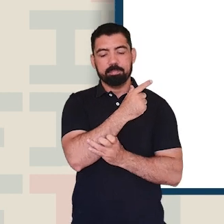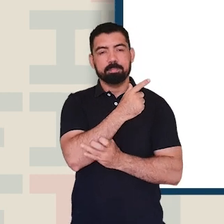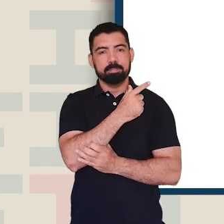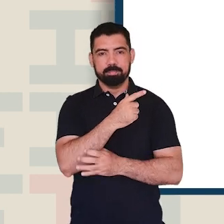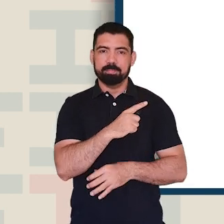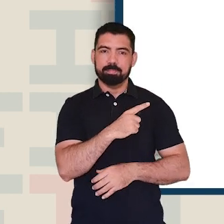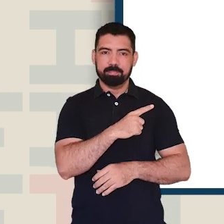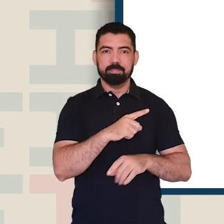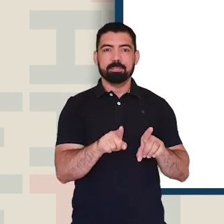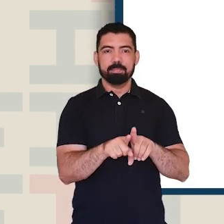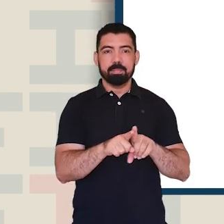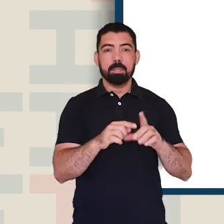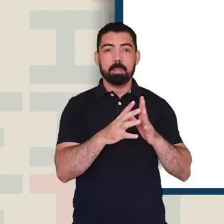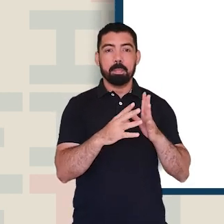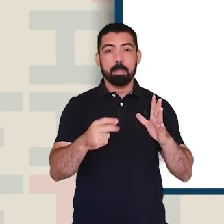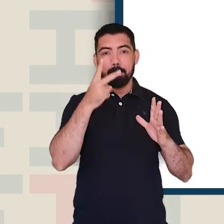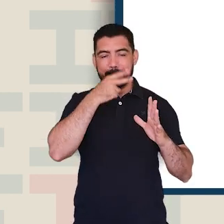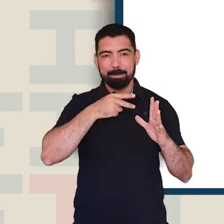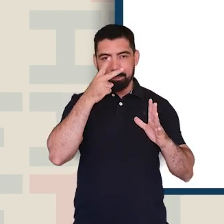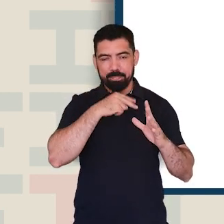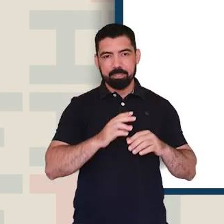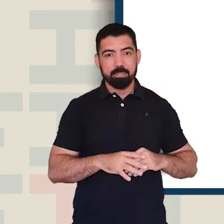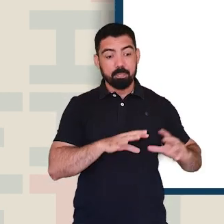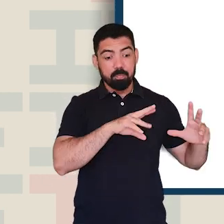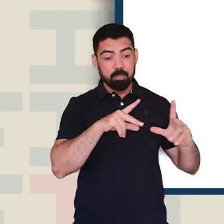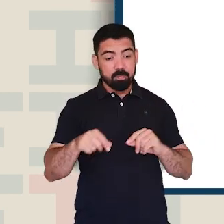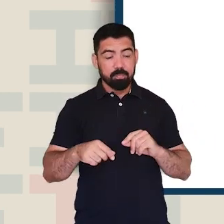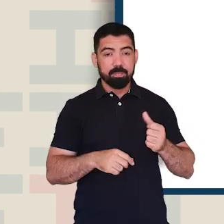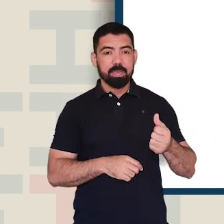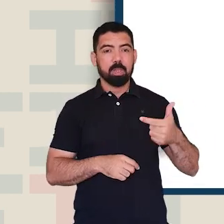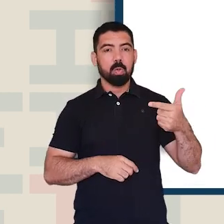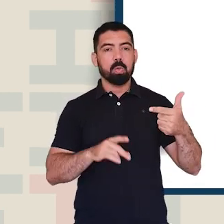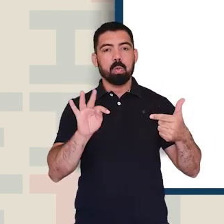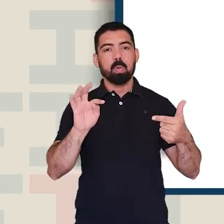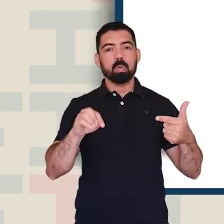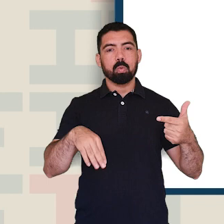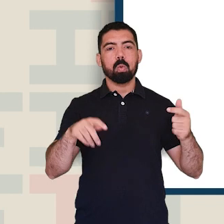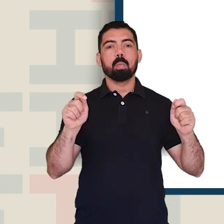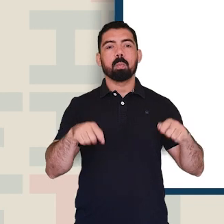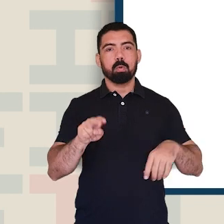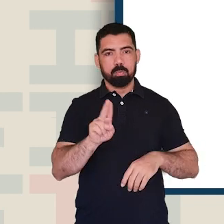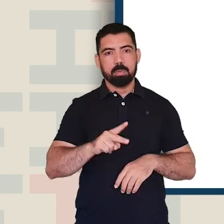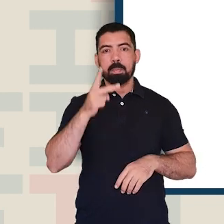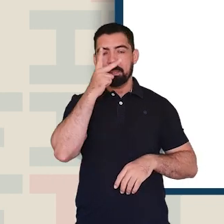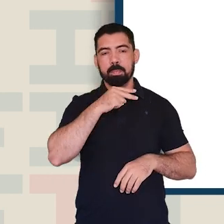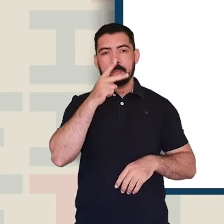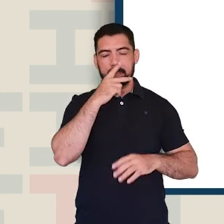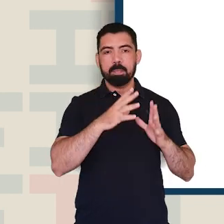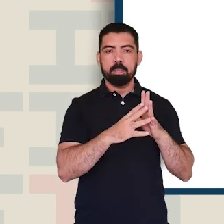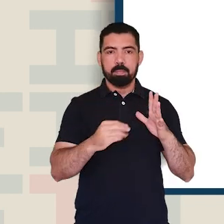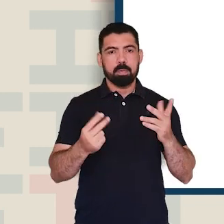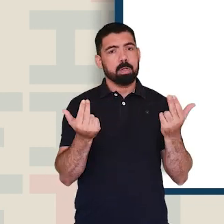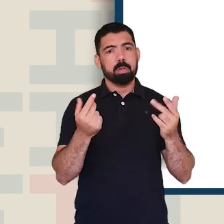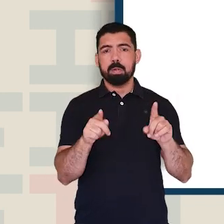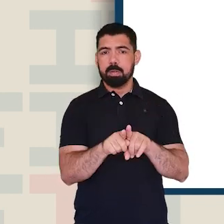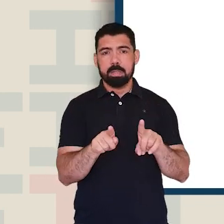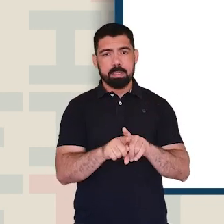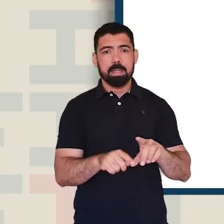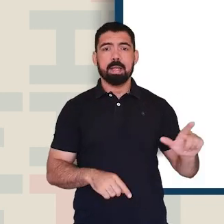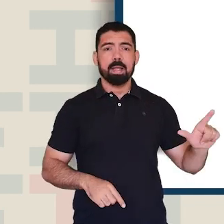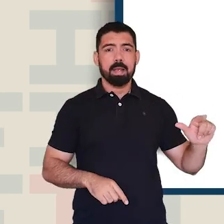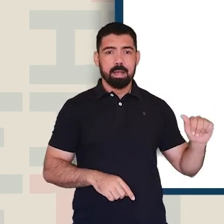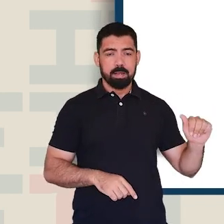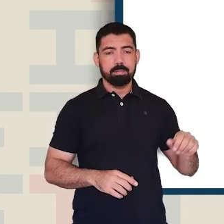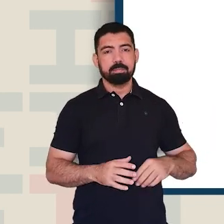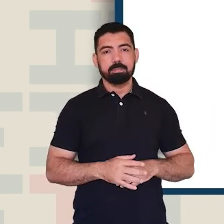Então, teria todos os 12 tons podem ser tocados com esse molde. A mesma coisa no molde